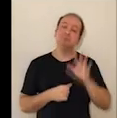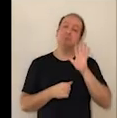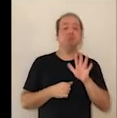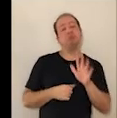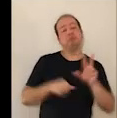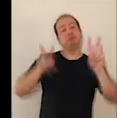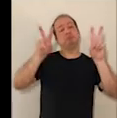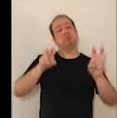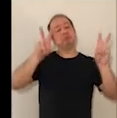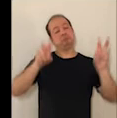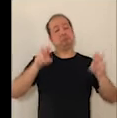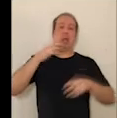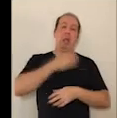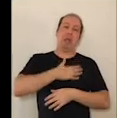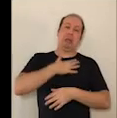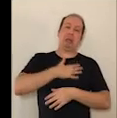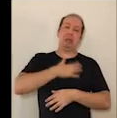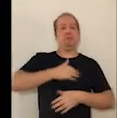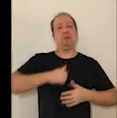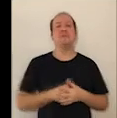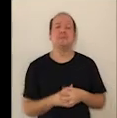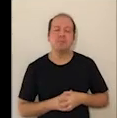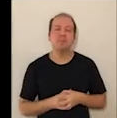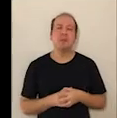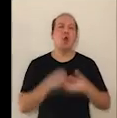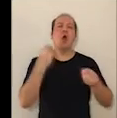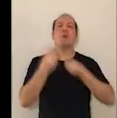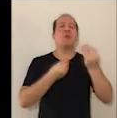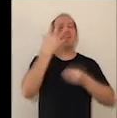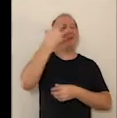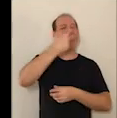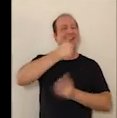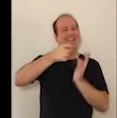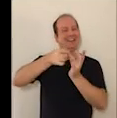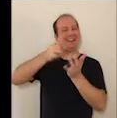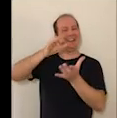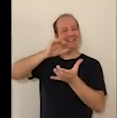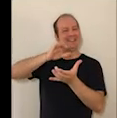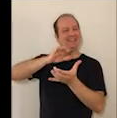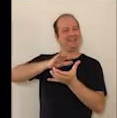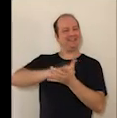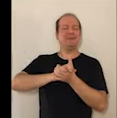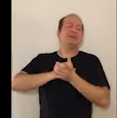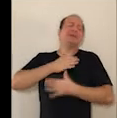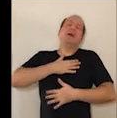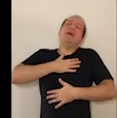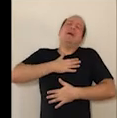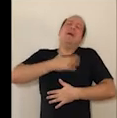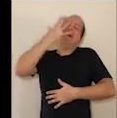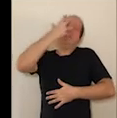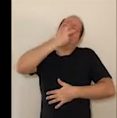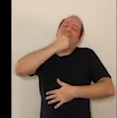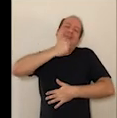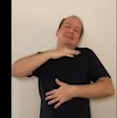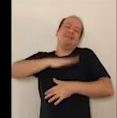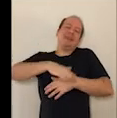falemos de assunto mais agradável. E como está sua linda esposa, a Glória de Veneza?